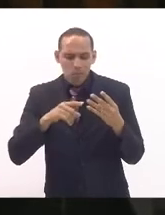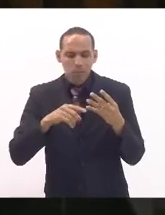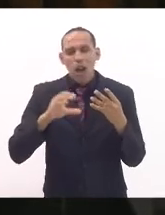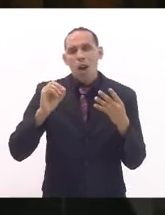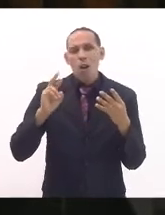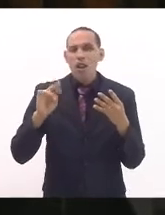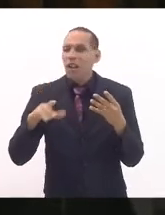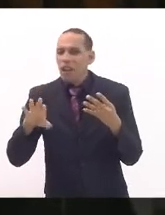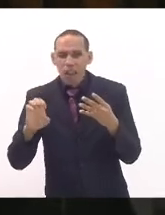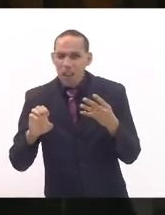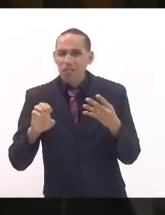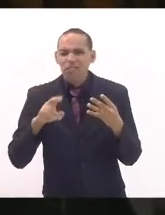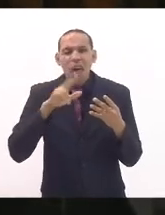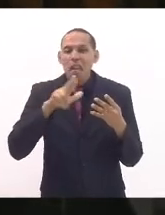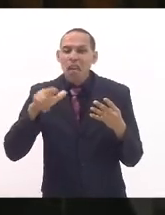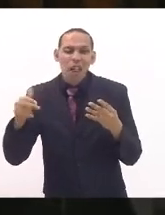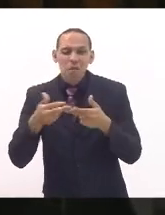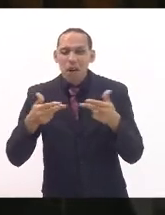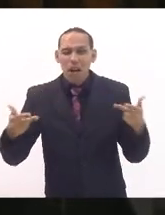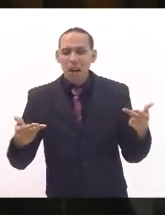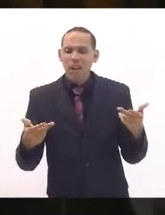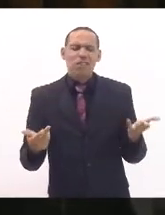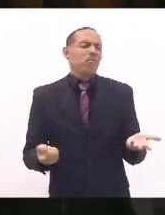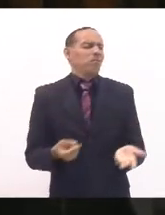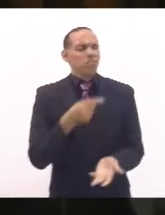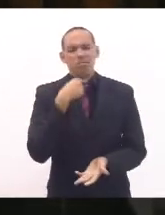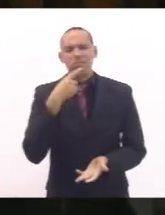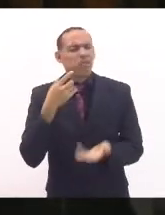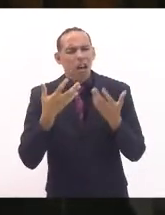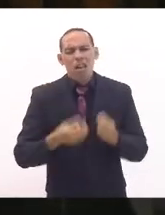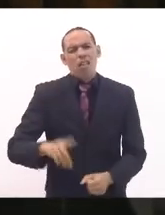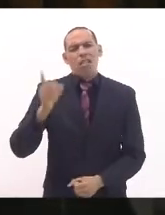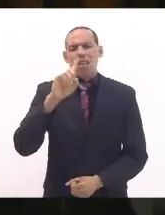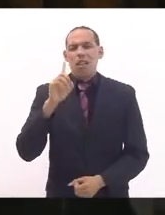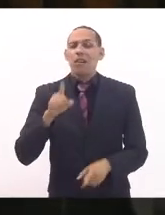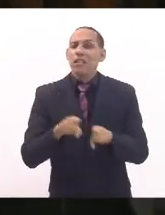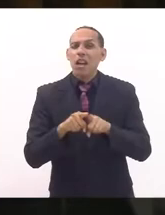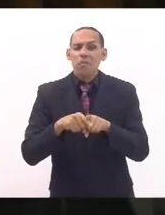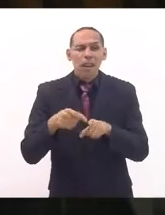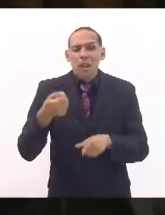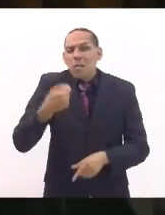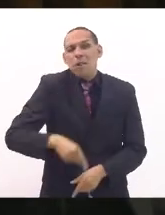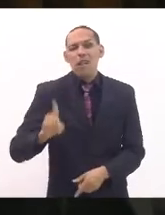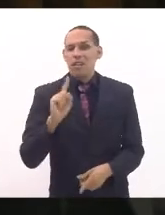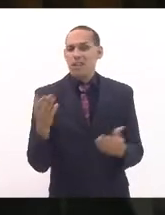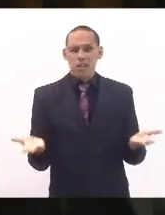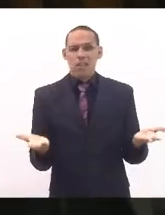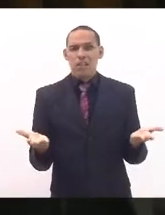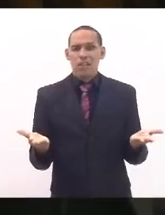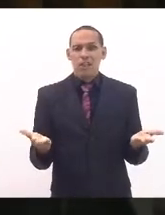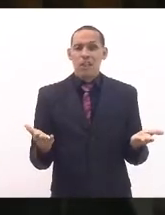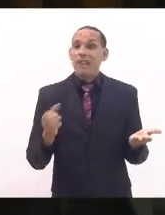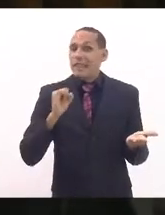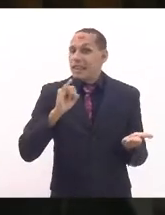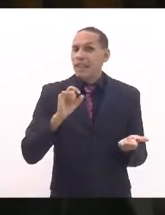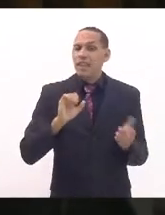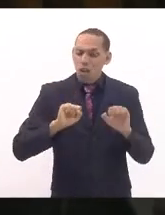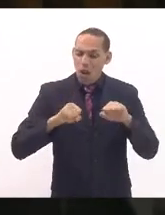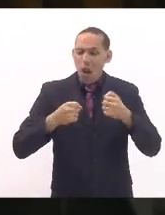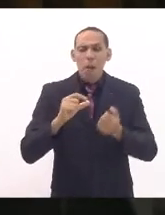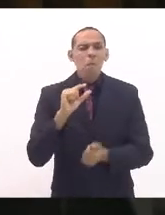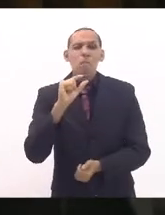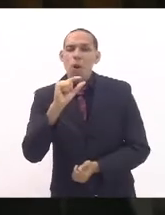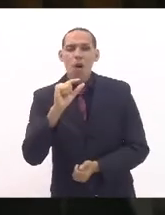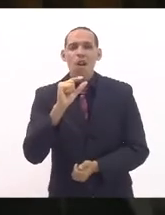absolutamente inaceitável e, principalmente, é absolutamente desnecessário. Com pouco de esforço, as